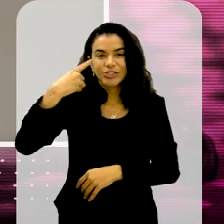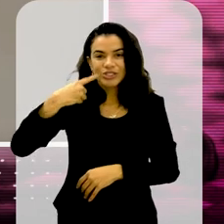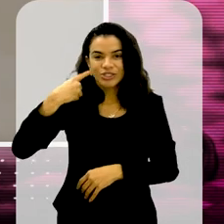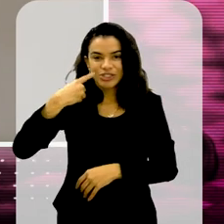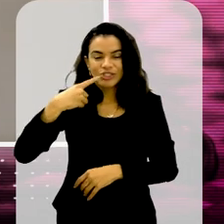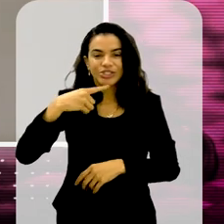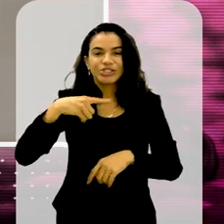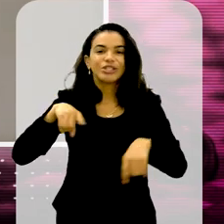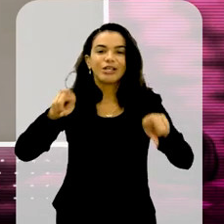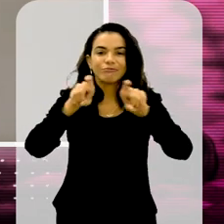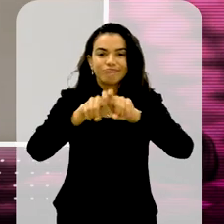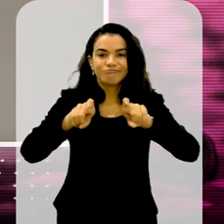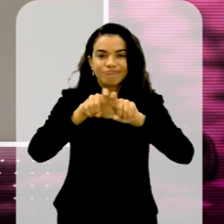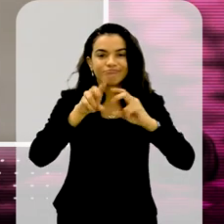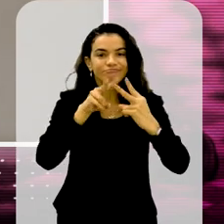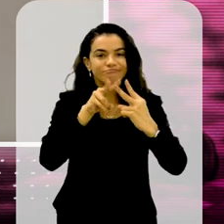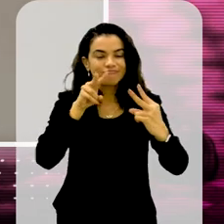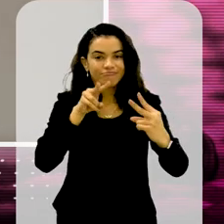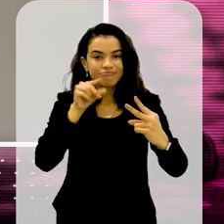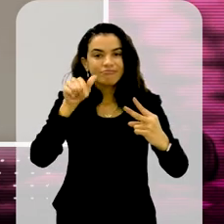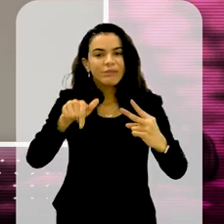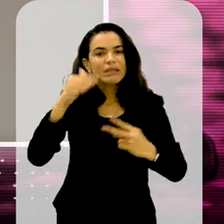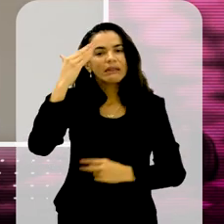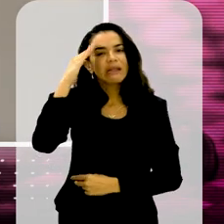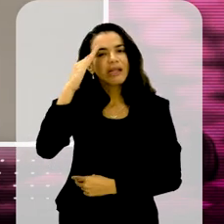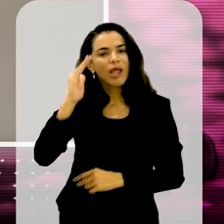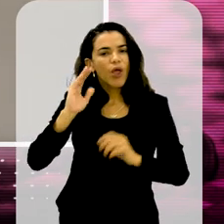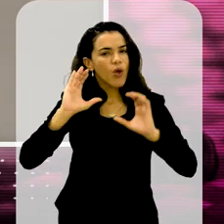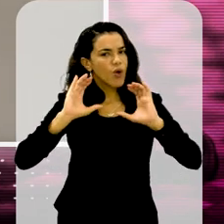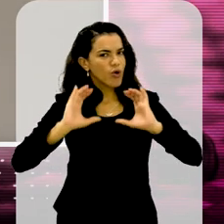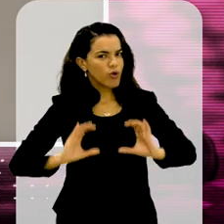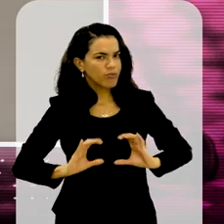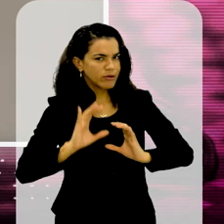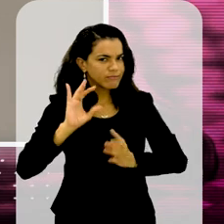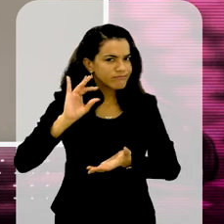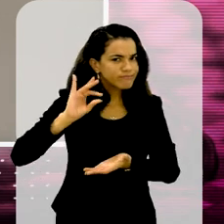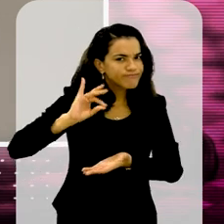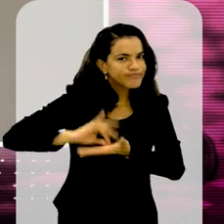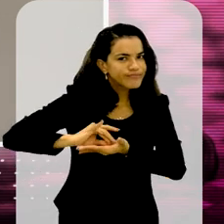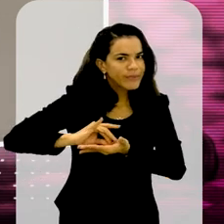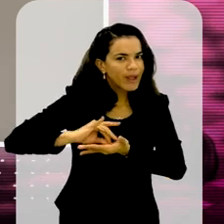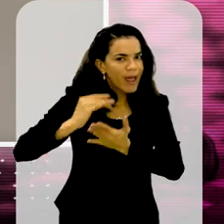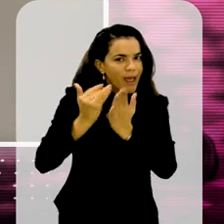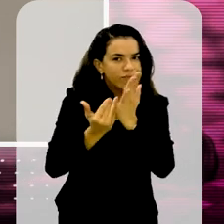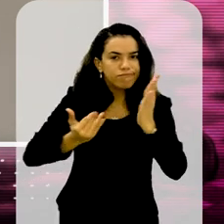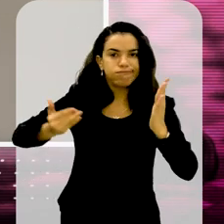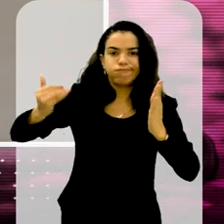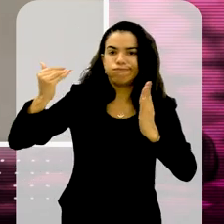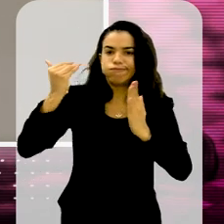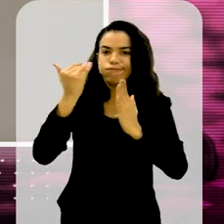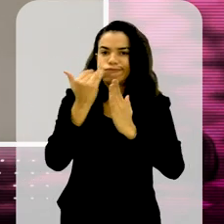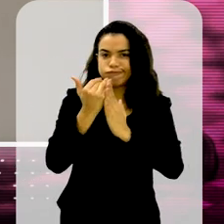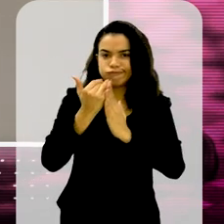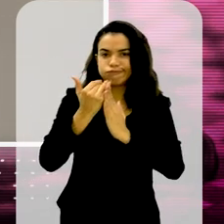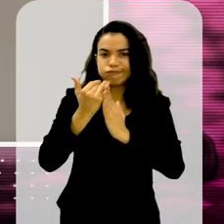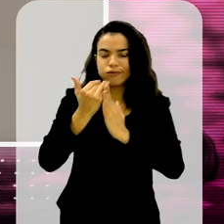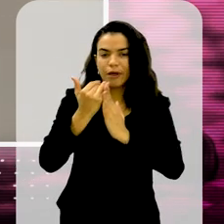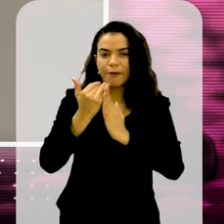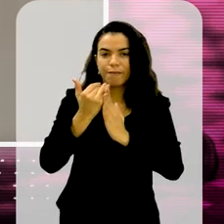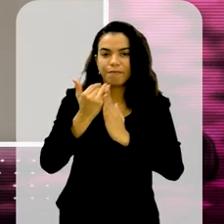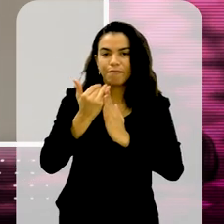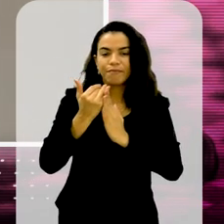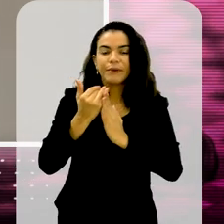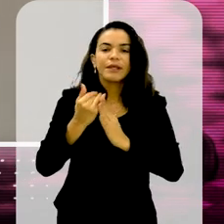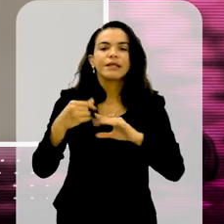direito digital, porque ele vai conseguir entender se esse comportamento de fato está indo além do